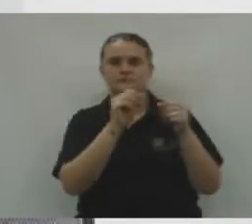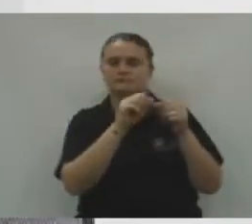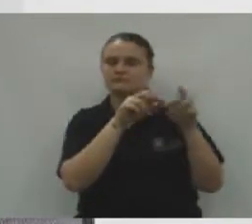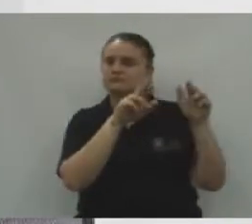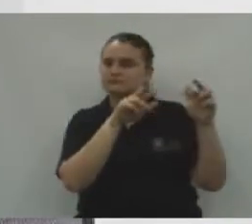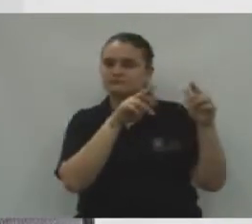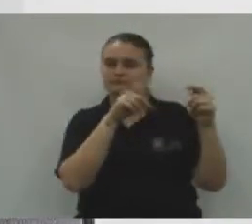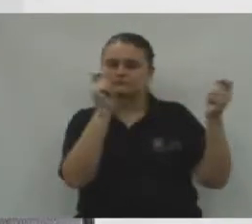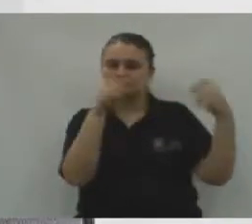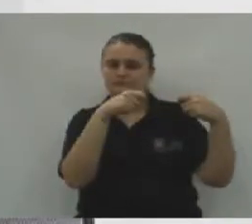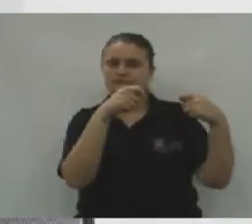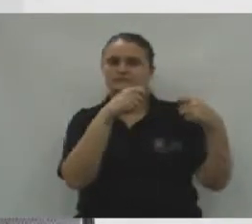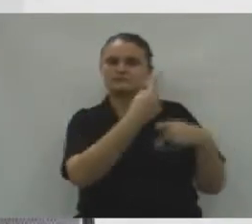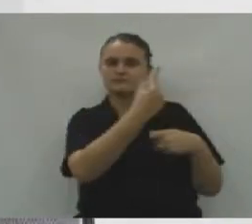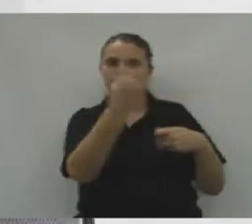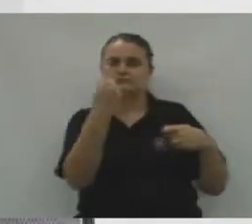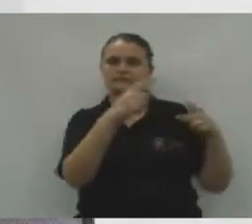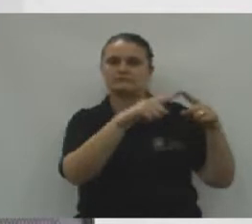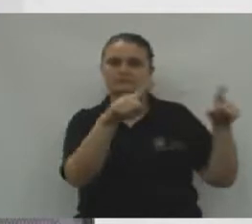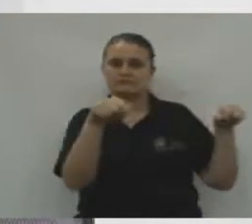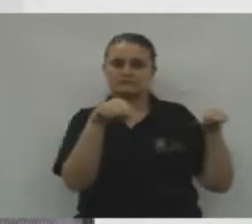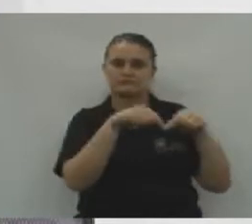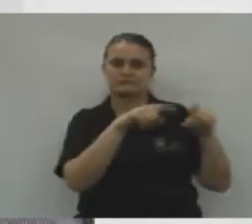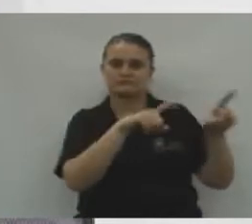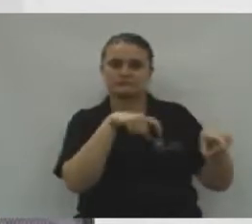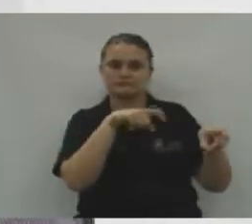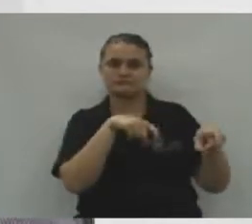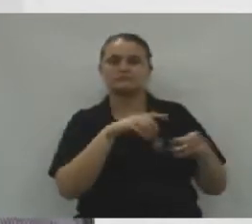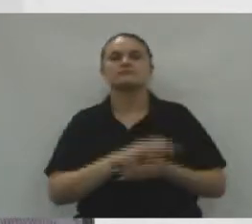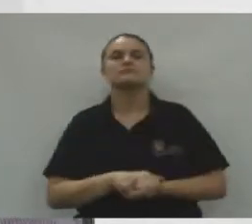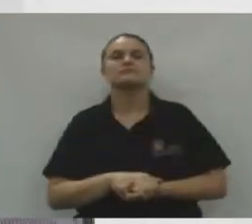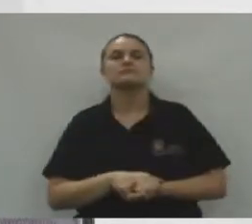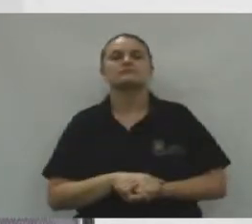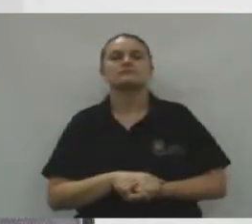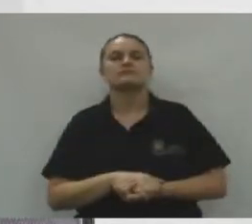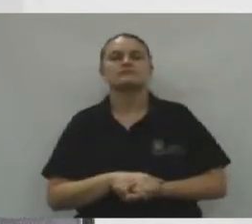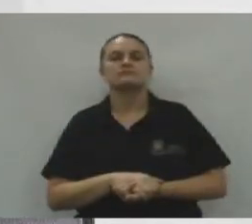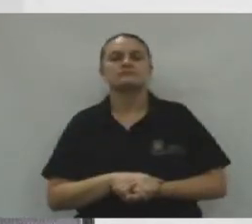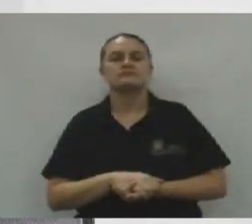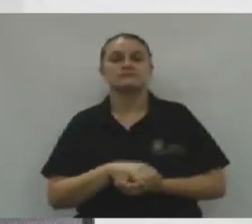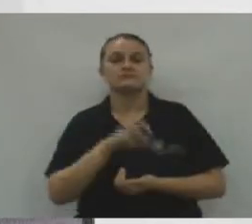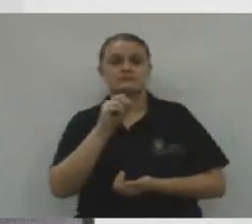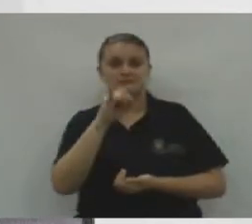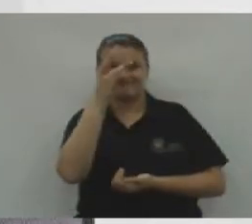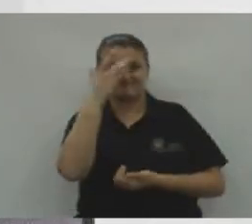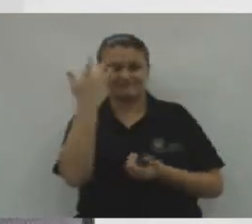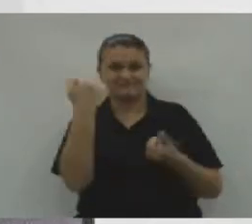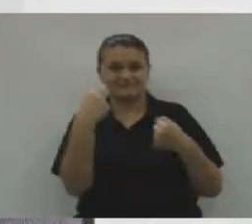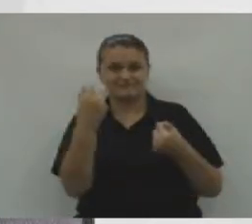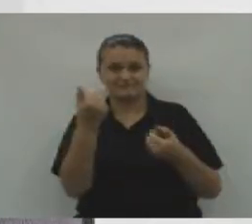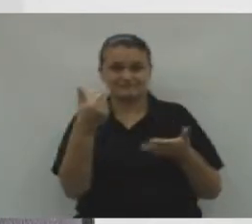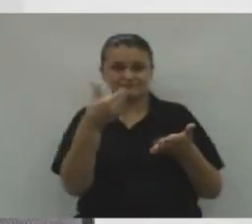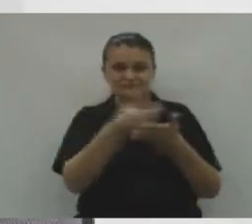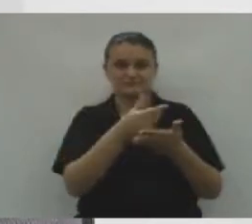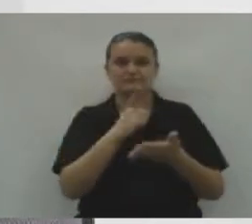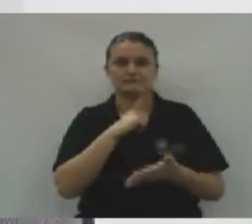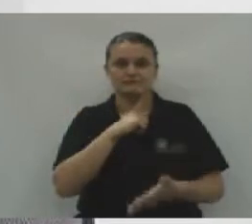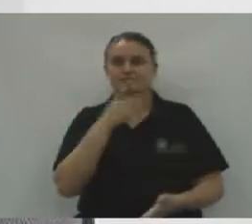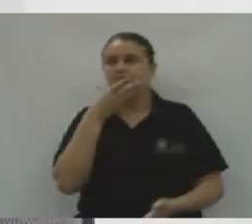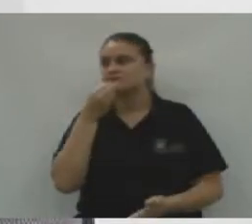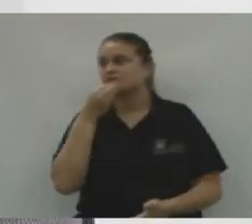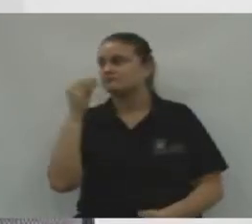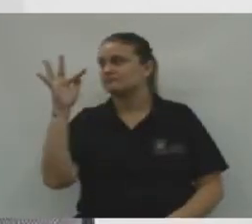com a aptidão de cada propriedade. Tem cadeias produtivas aí que, para o produtor investir, está aí o Fernando Vir,